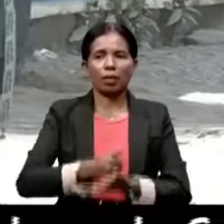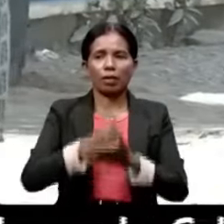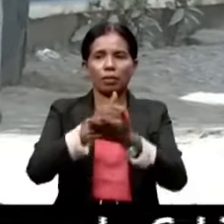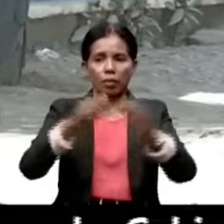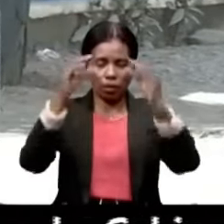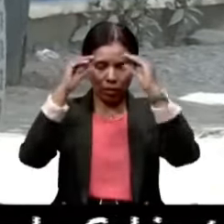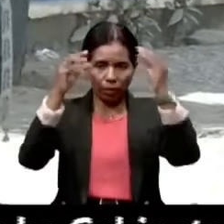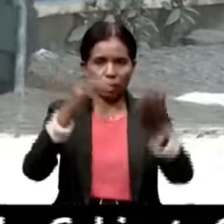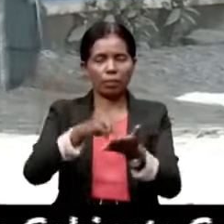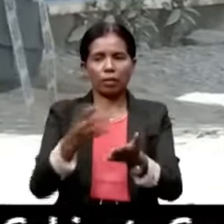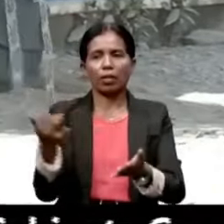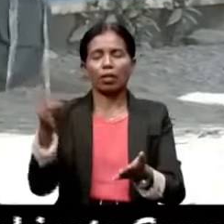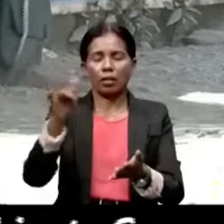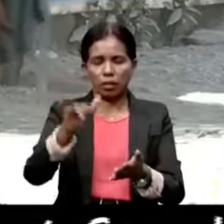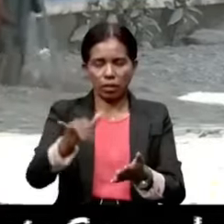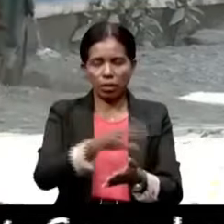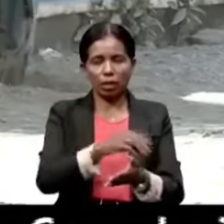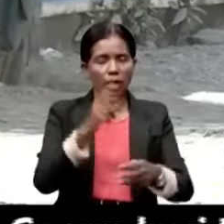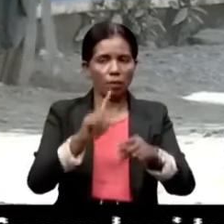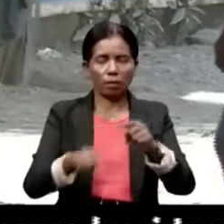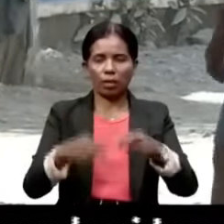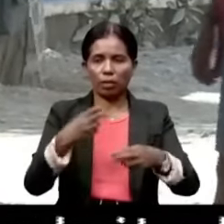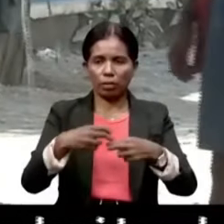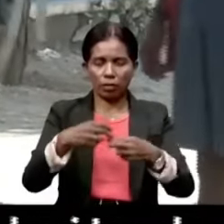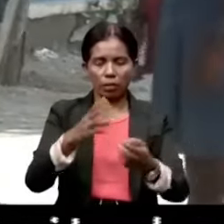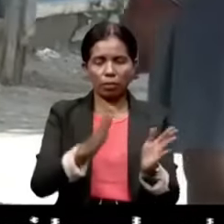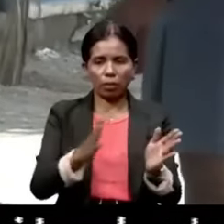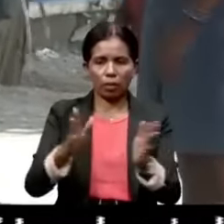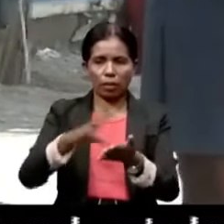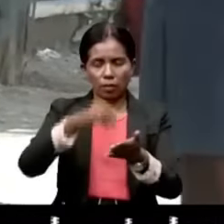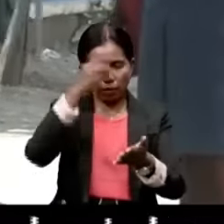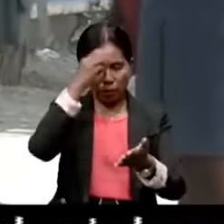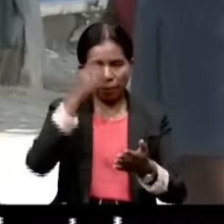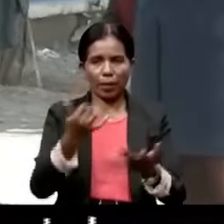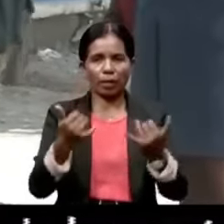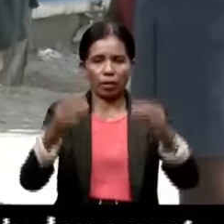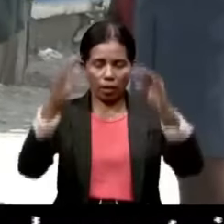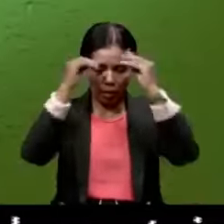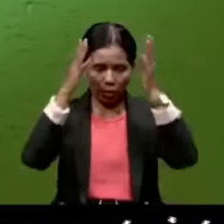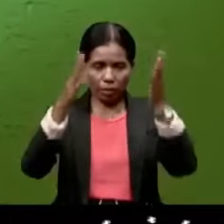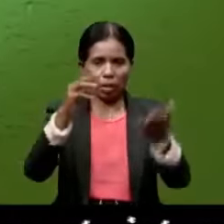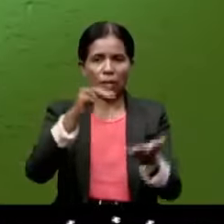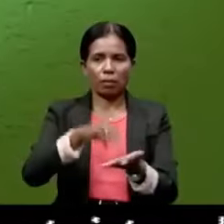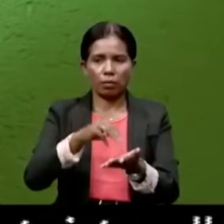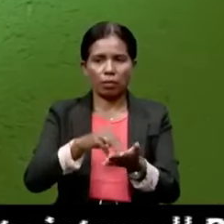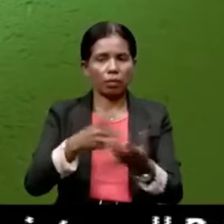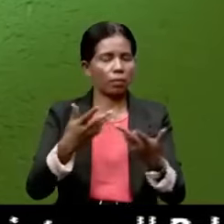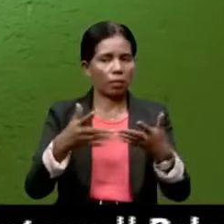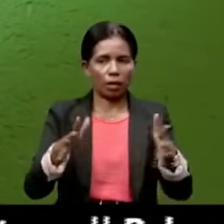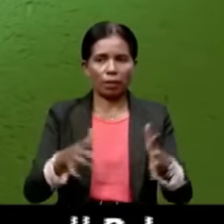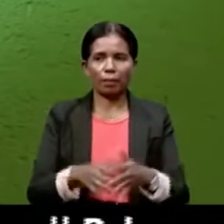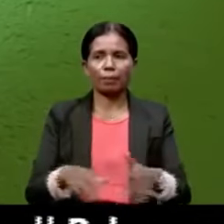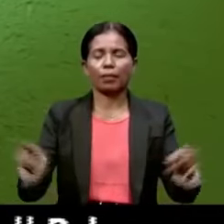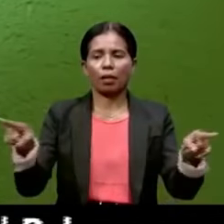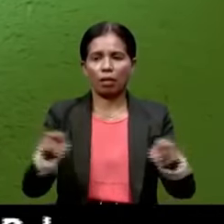anor em rela matéria Cirané, não é labela dificulta processo de aprendizagem. Dadão agora a minha professora matéria neve mac menos, a